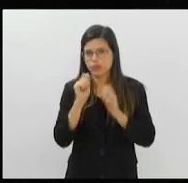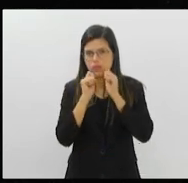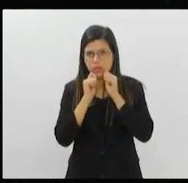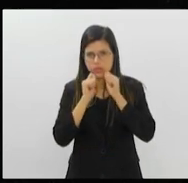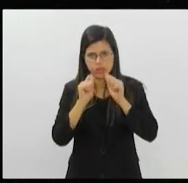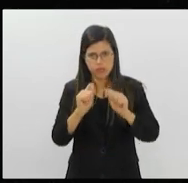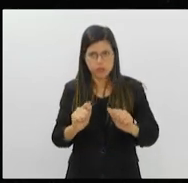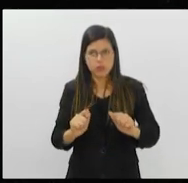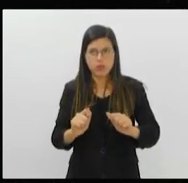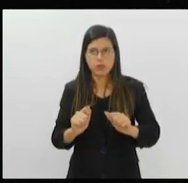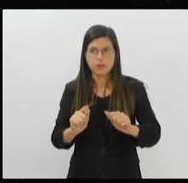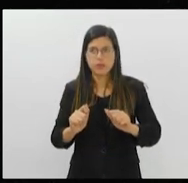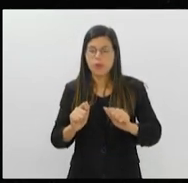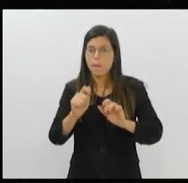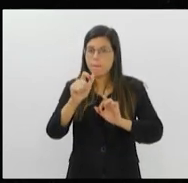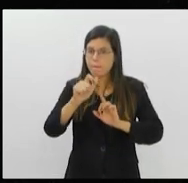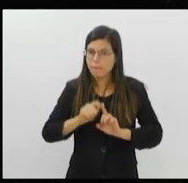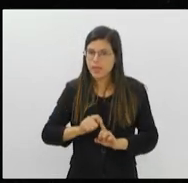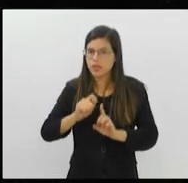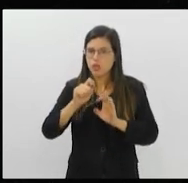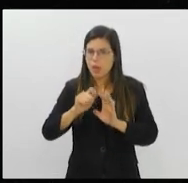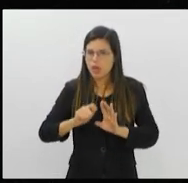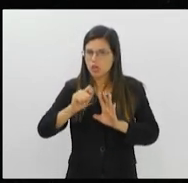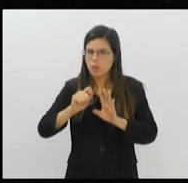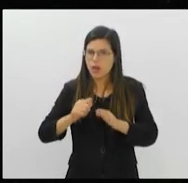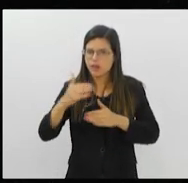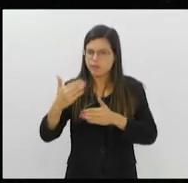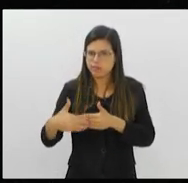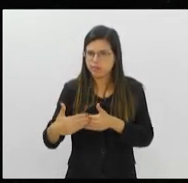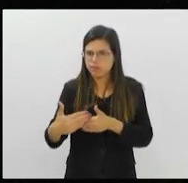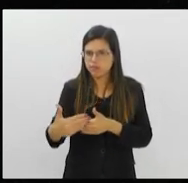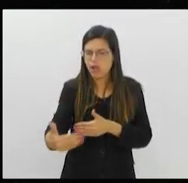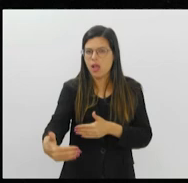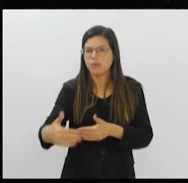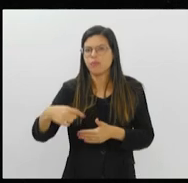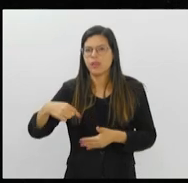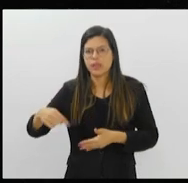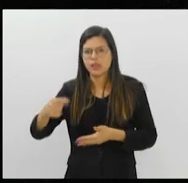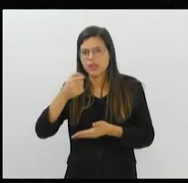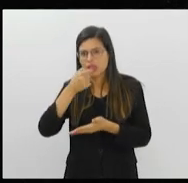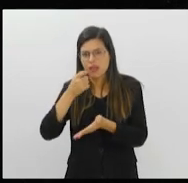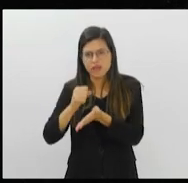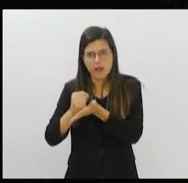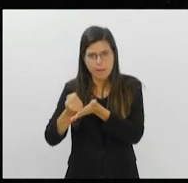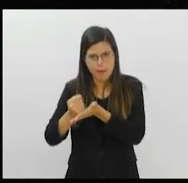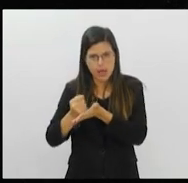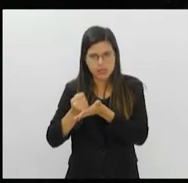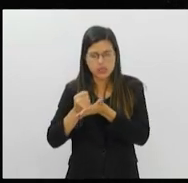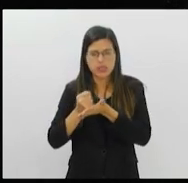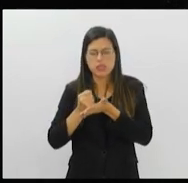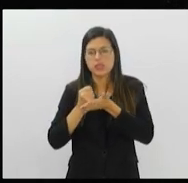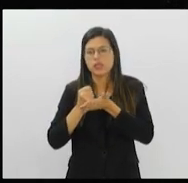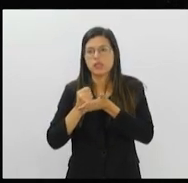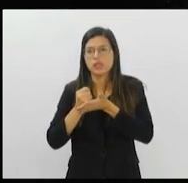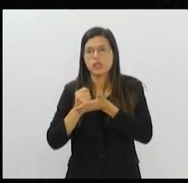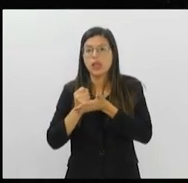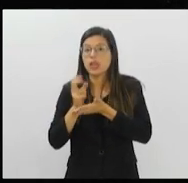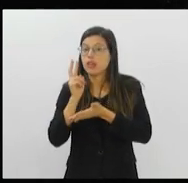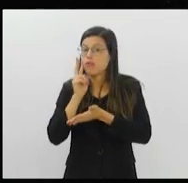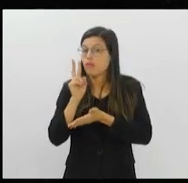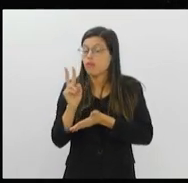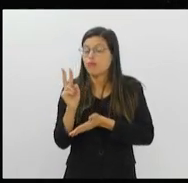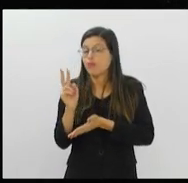para todo mês ir na farmácia e verificar o